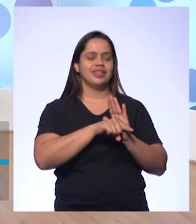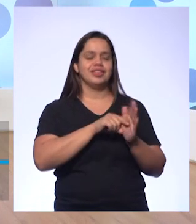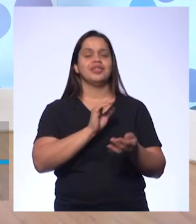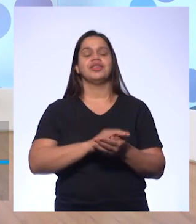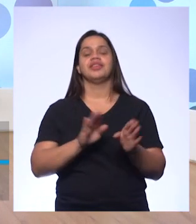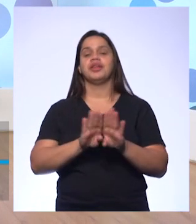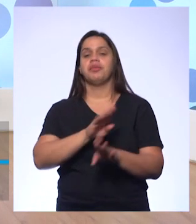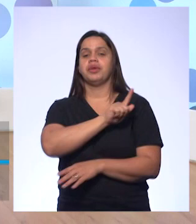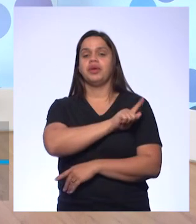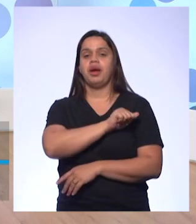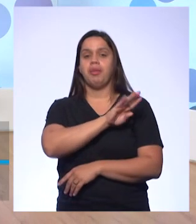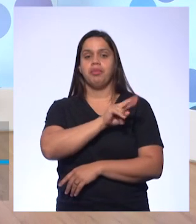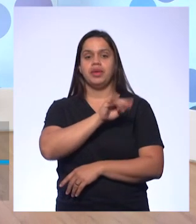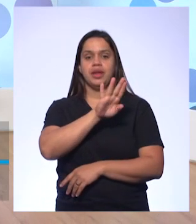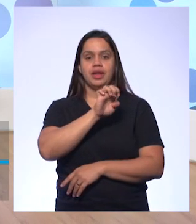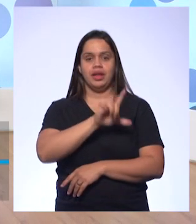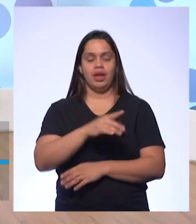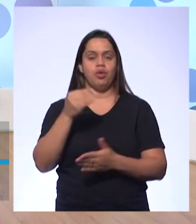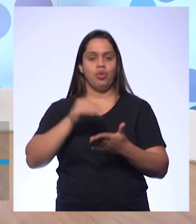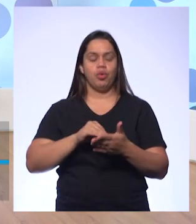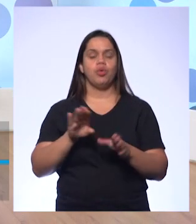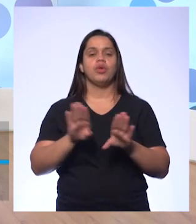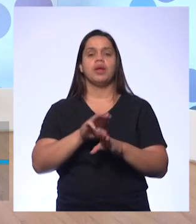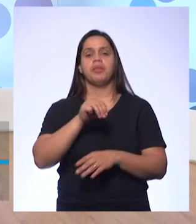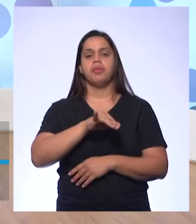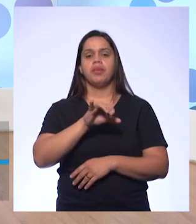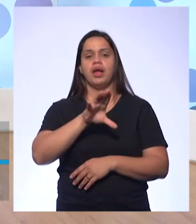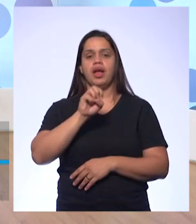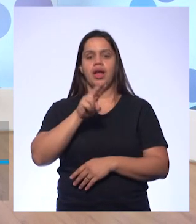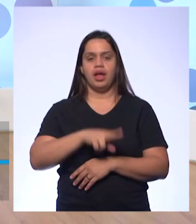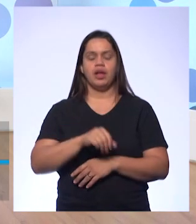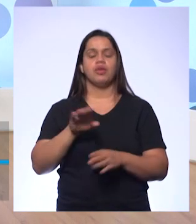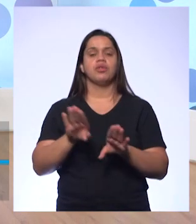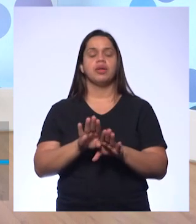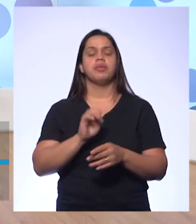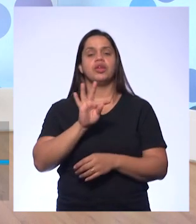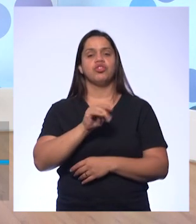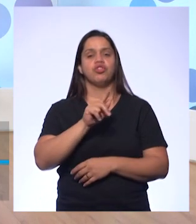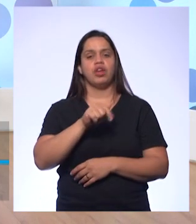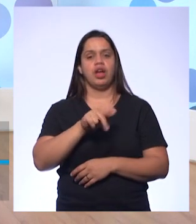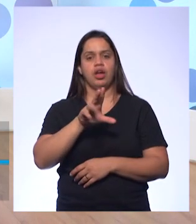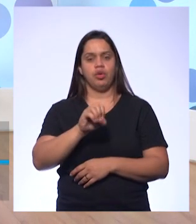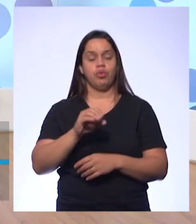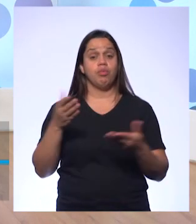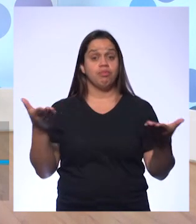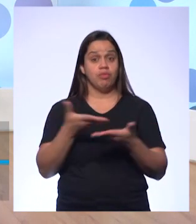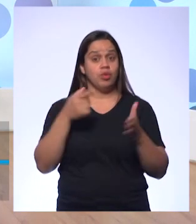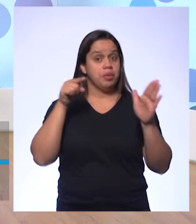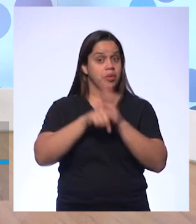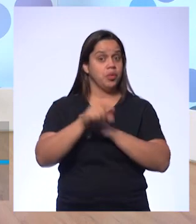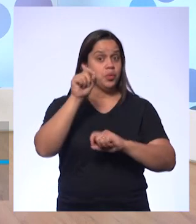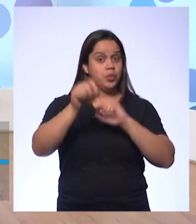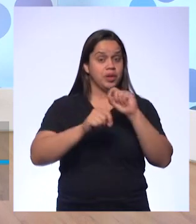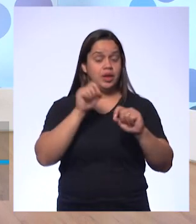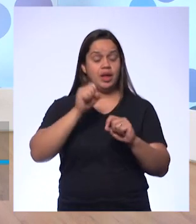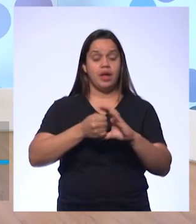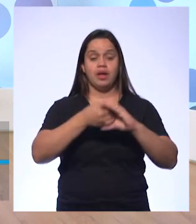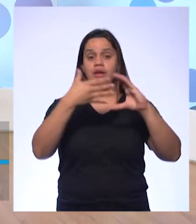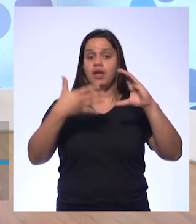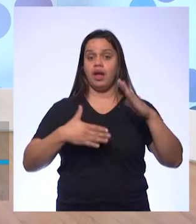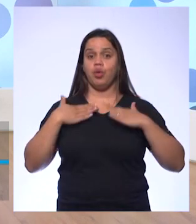também colocou. Muito bem. Ah, Maicon, Thiago, legal. Agora, qual que é a